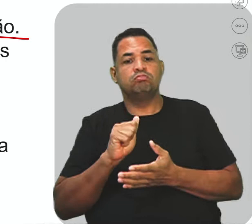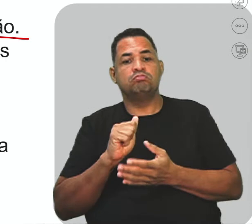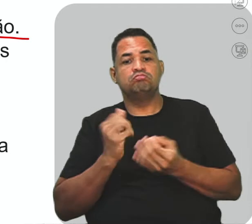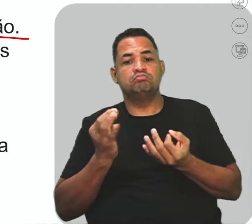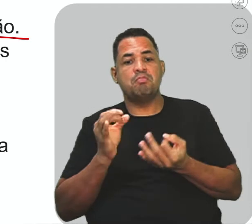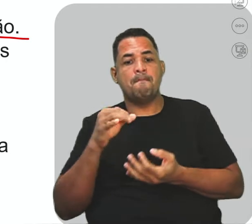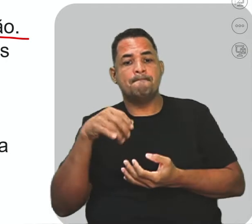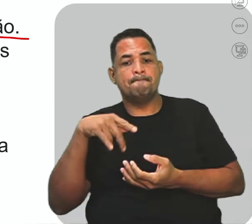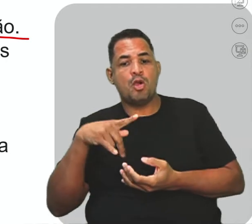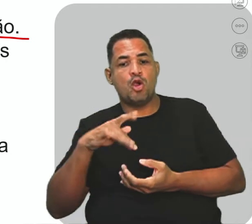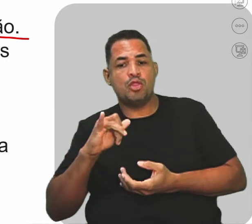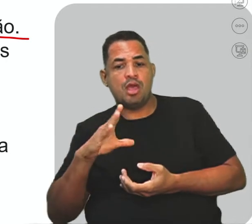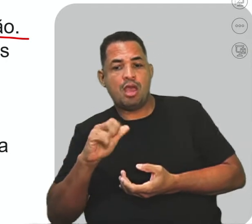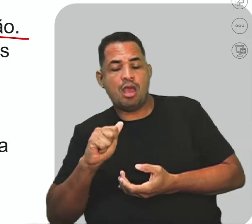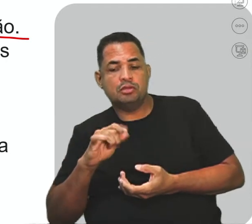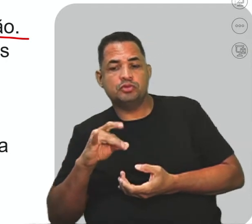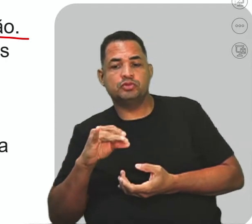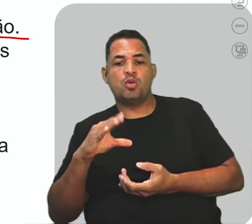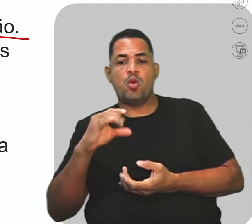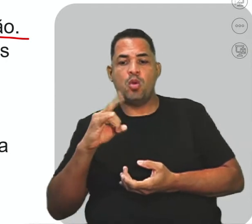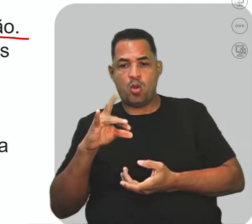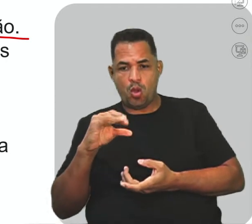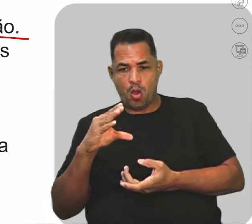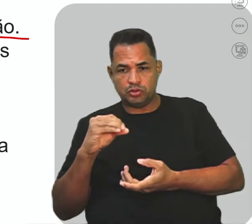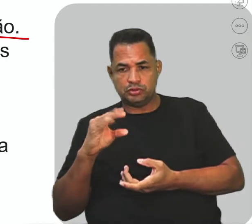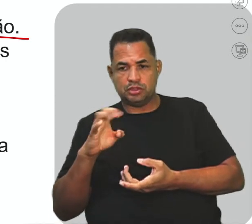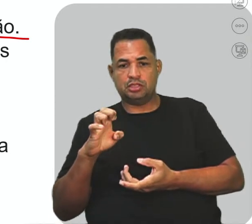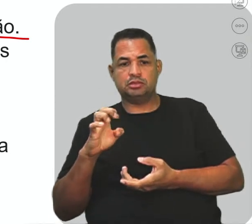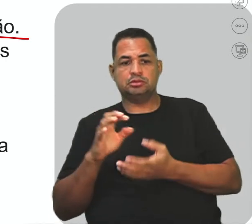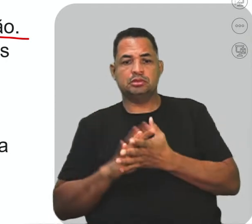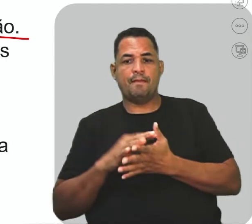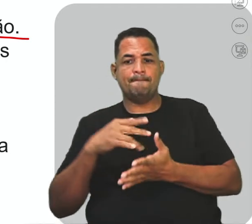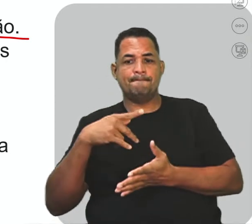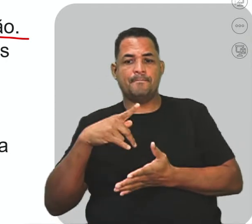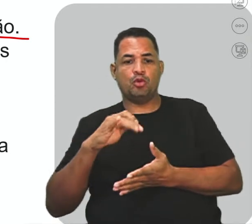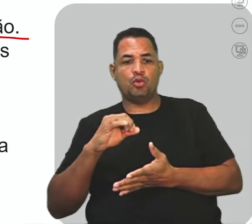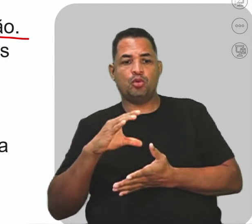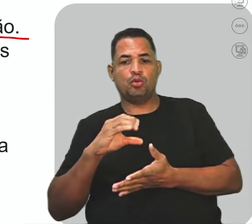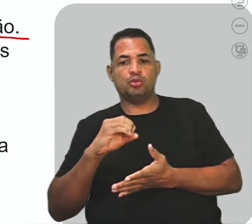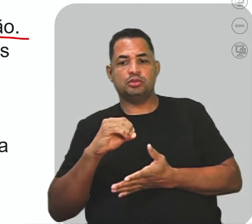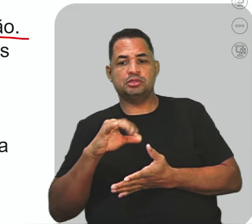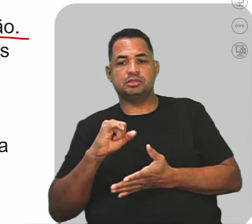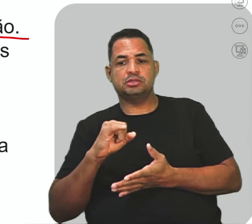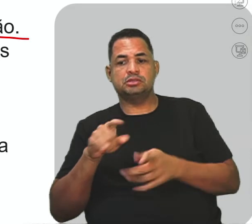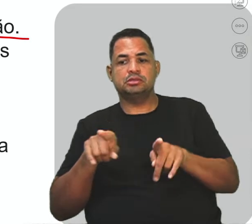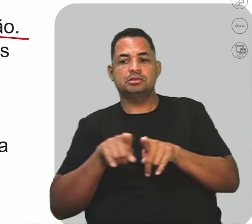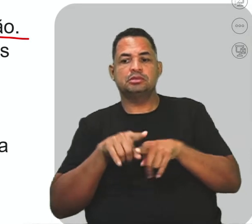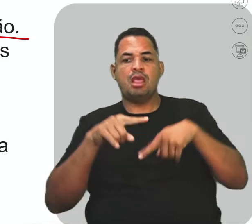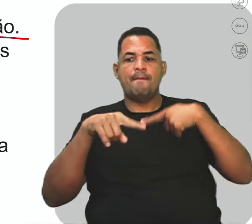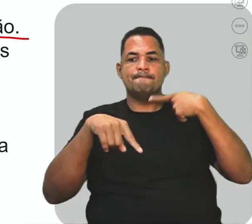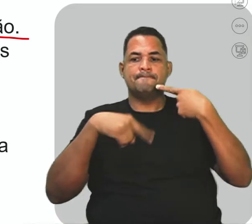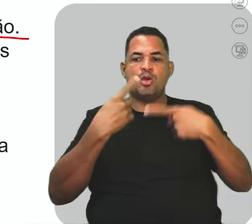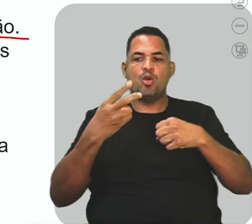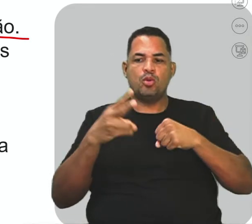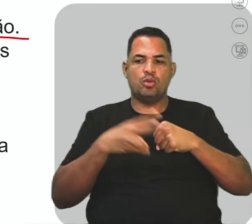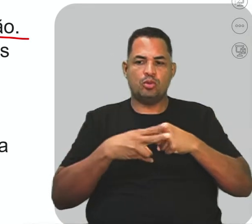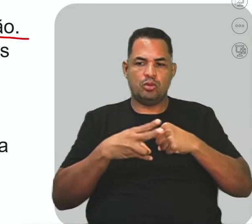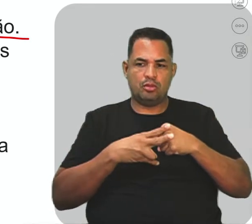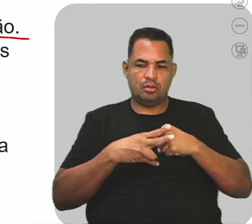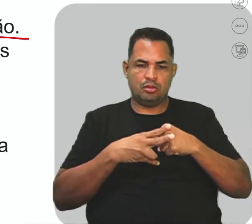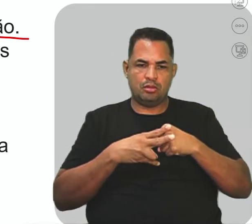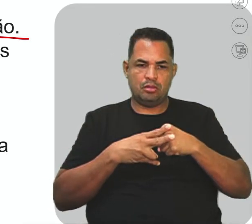logo, portanto, por conseguinte, pois, isso depois do verbo. Beleza?